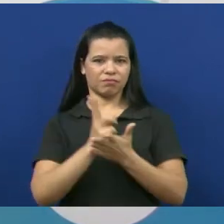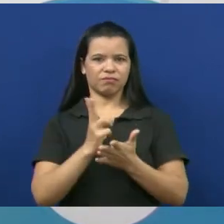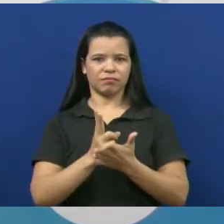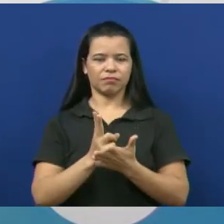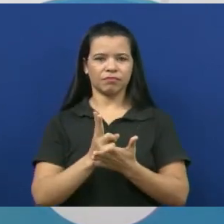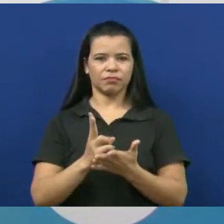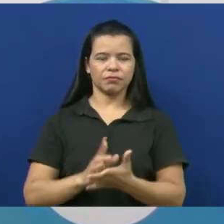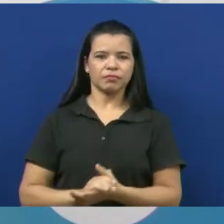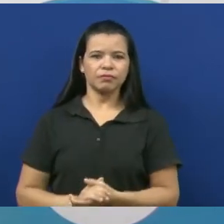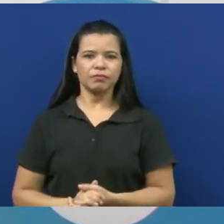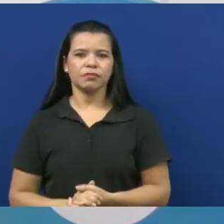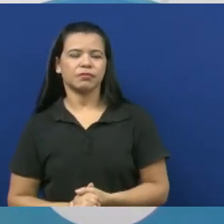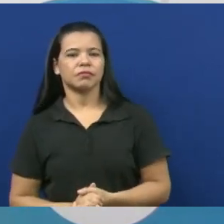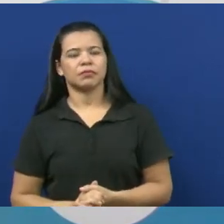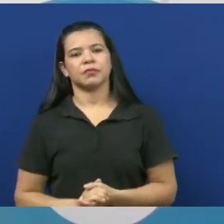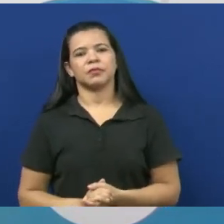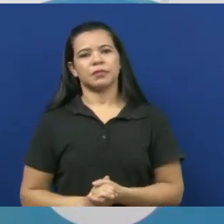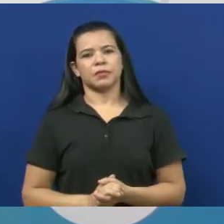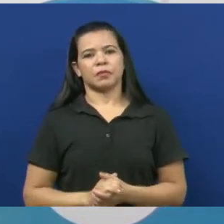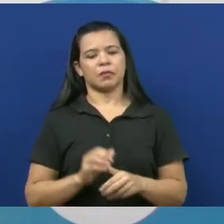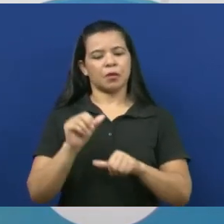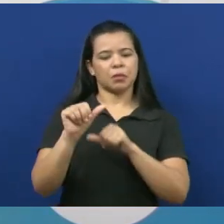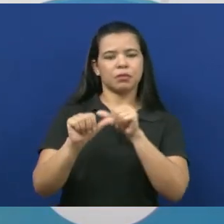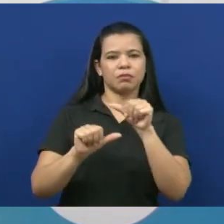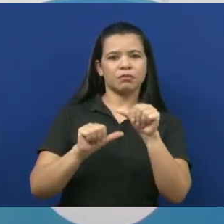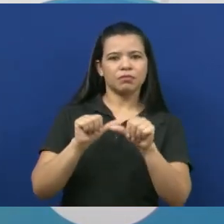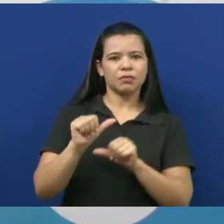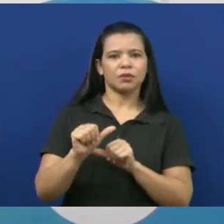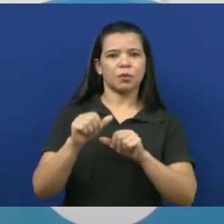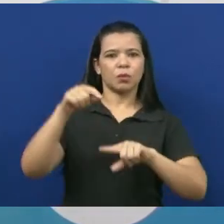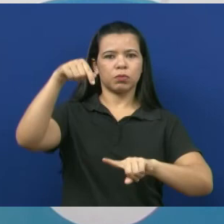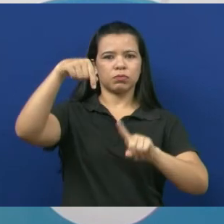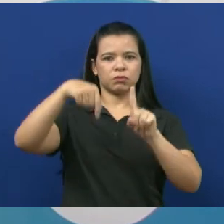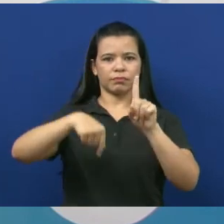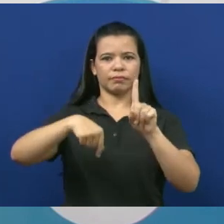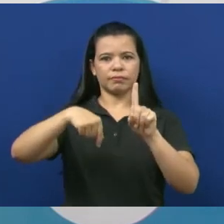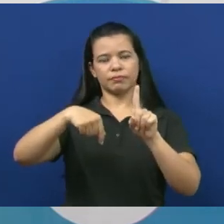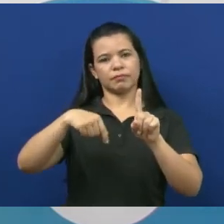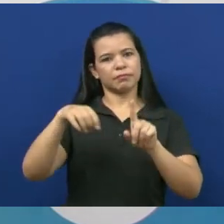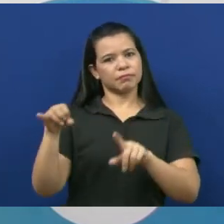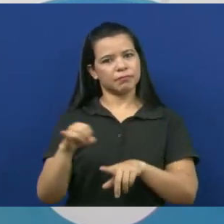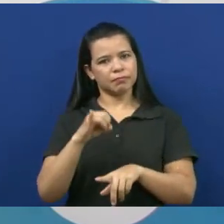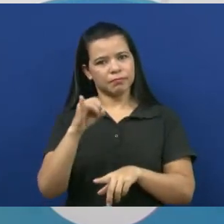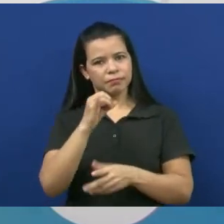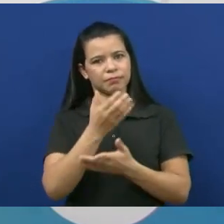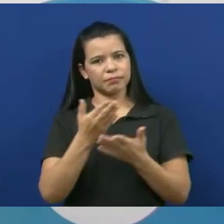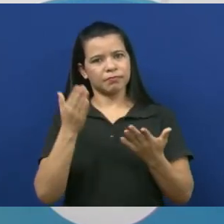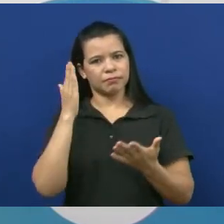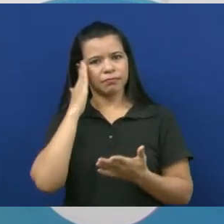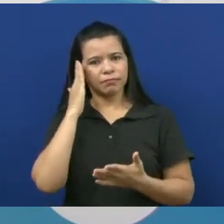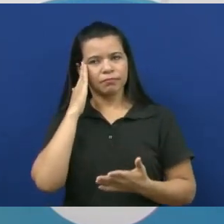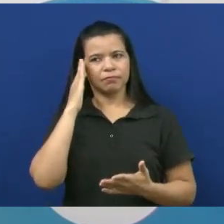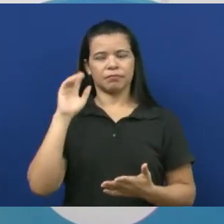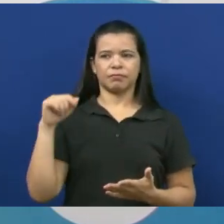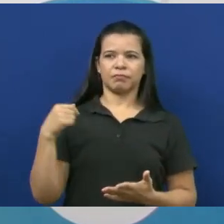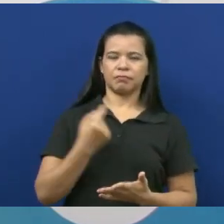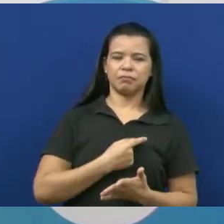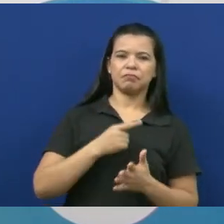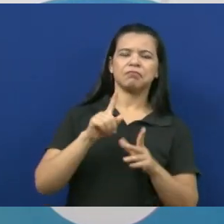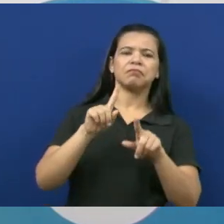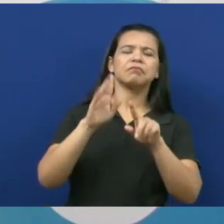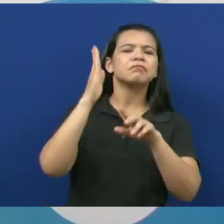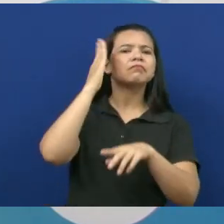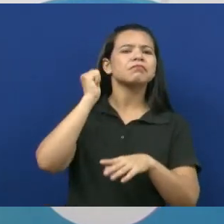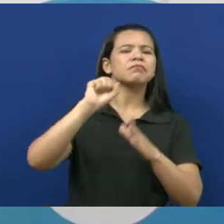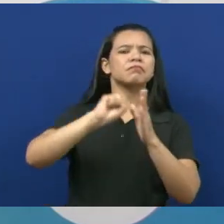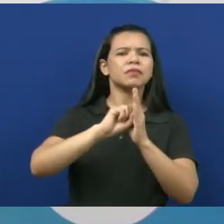assim por diante. Ou seja, essa variação acontece de maneira contrária. Isso é importante para a gente caracterizar quando é que essas grandezas